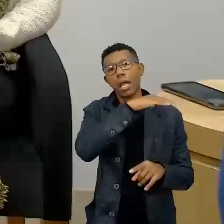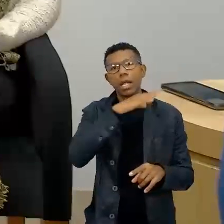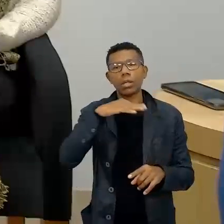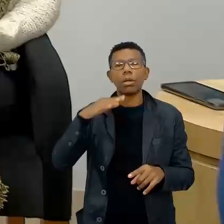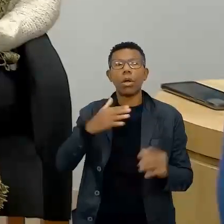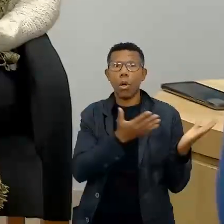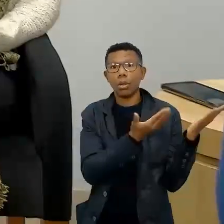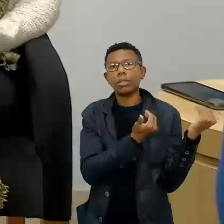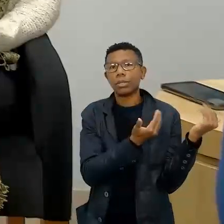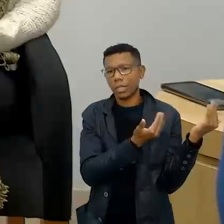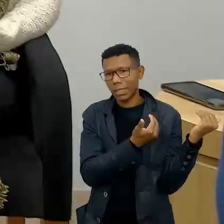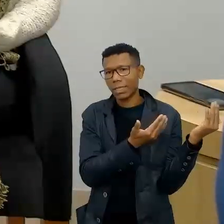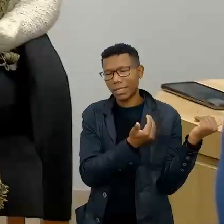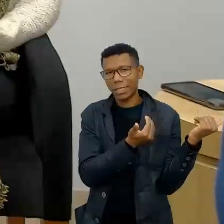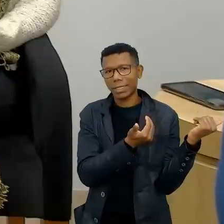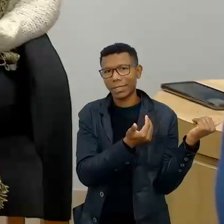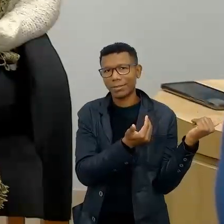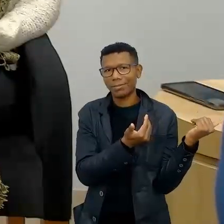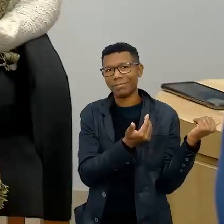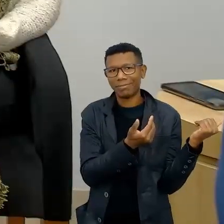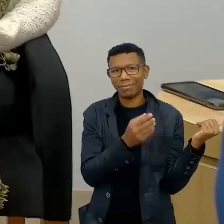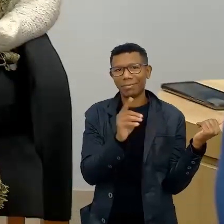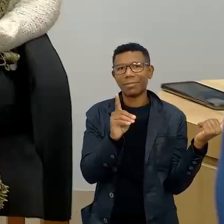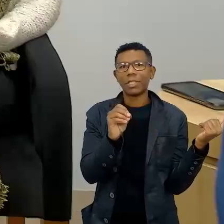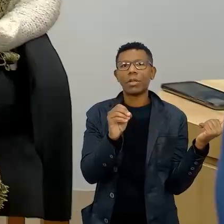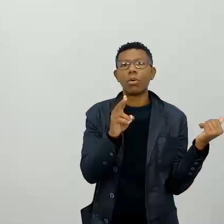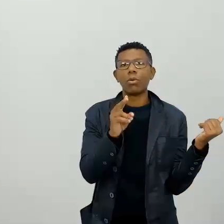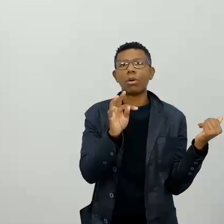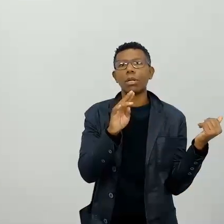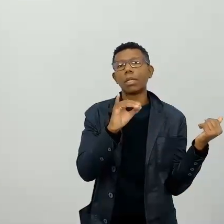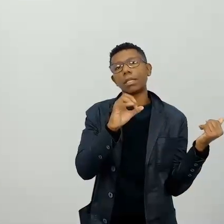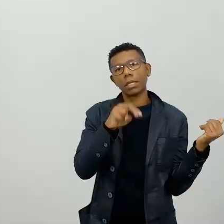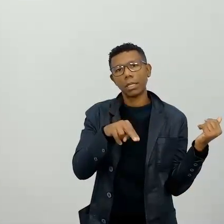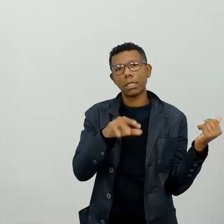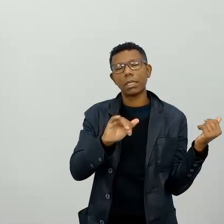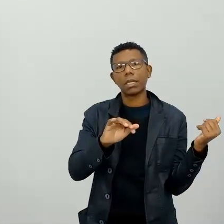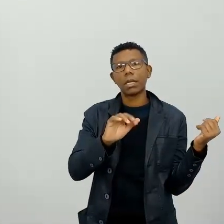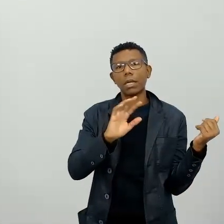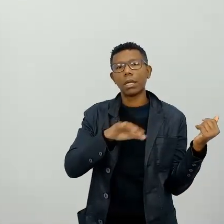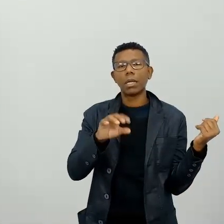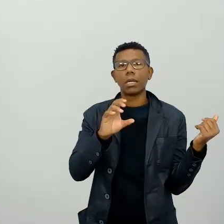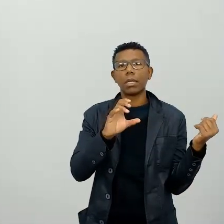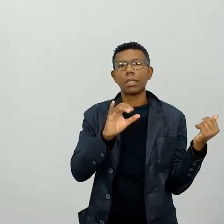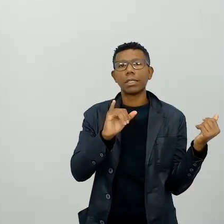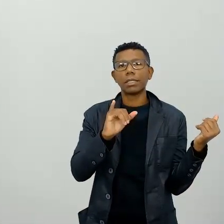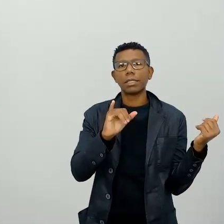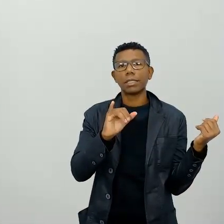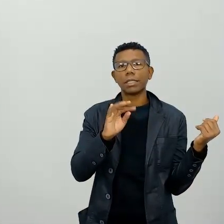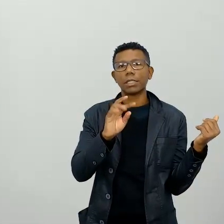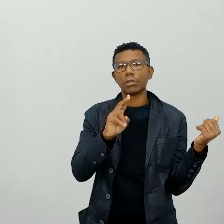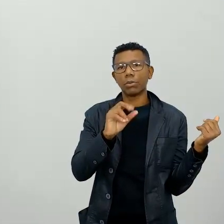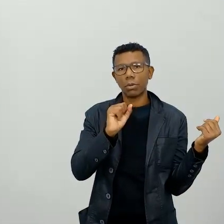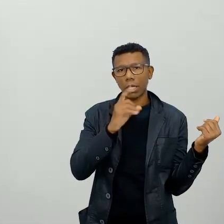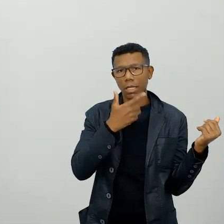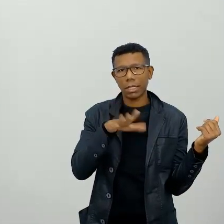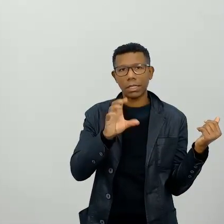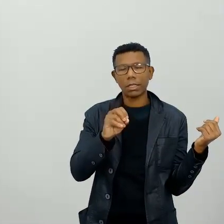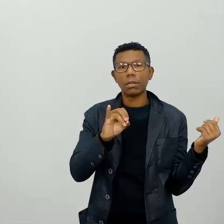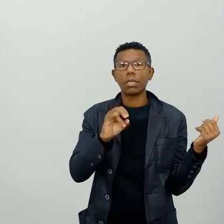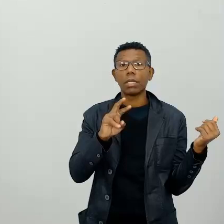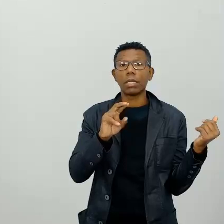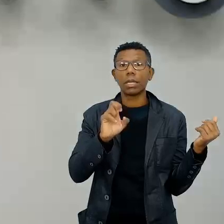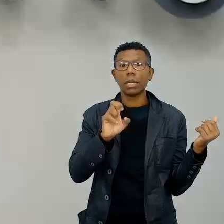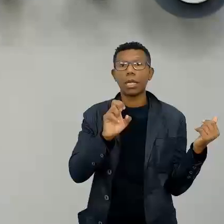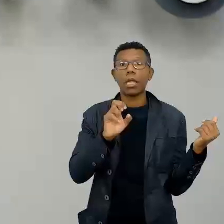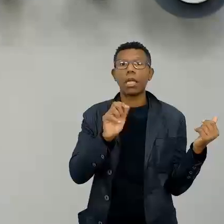ele contradiz, era o da doutrina da situação irregular. Então, a partir desse paradigma da doutrina da